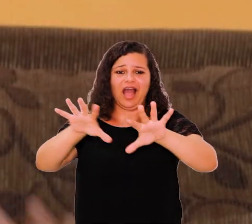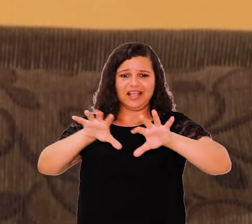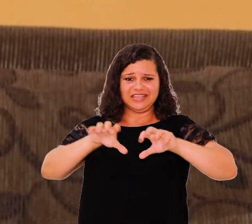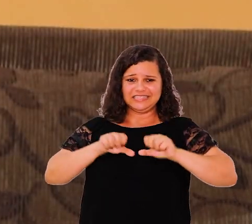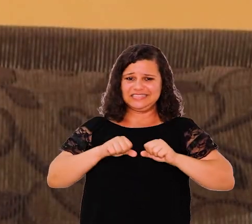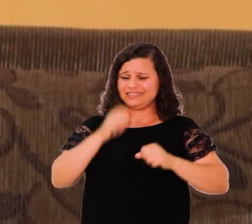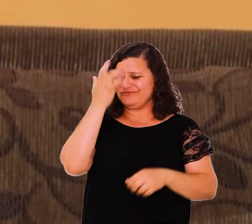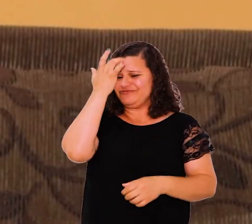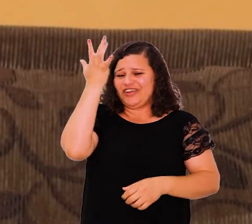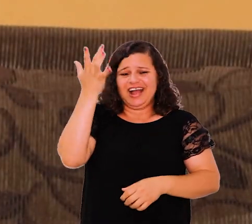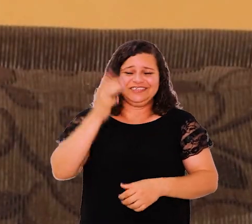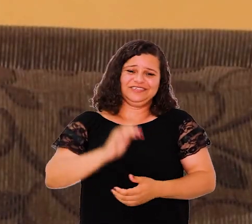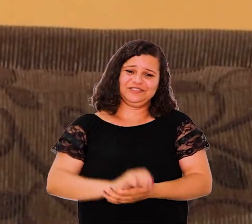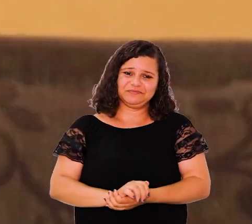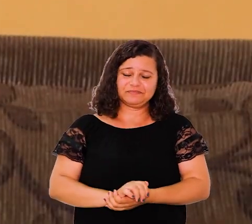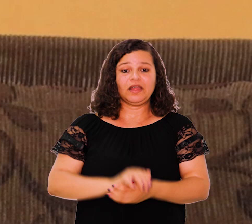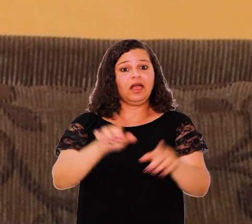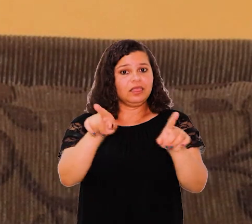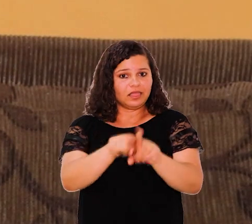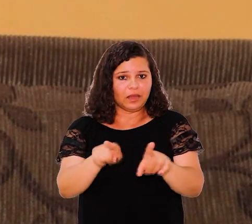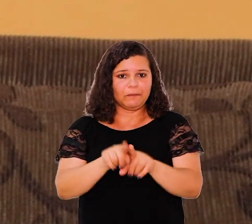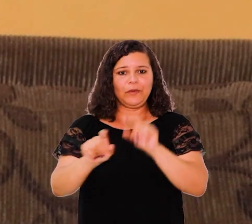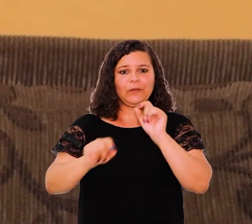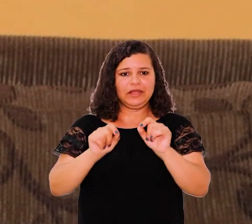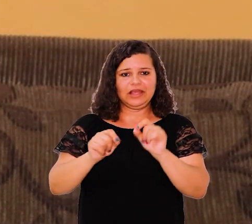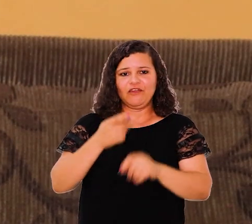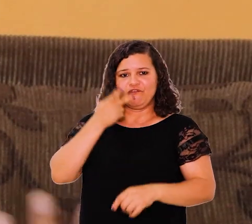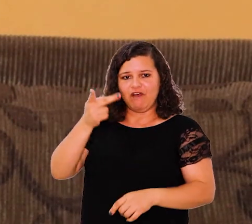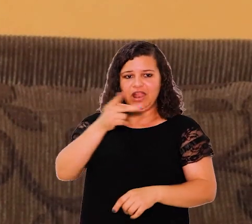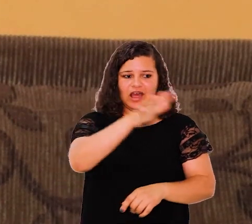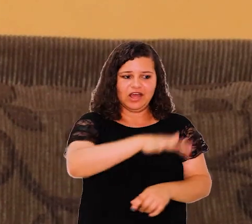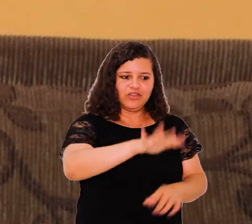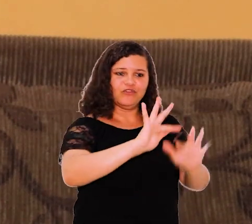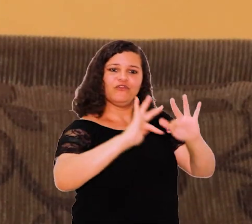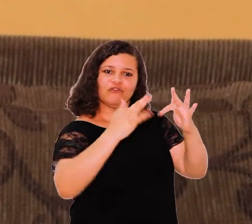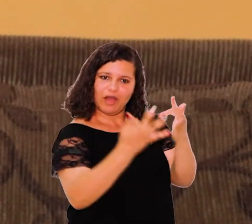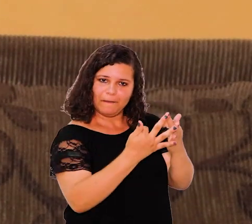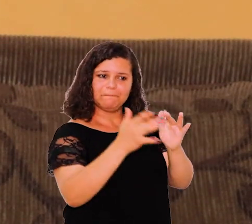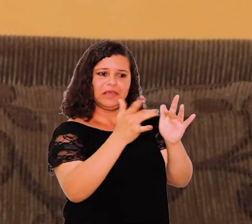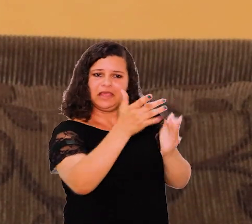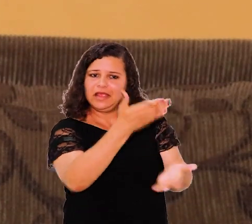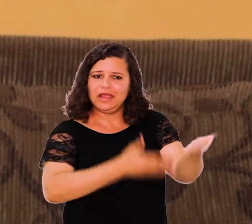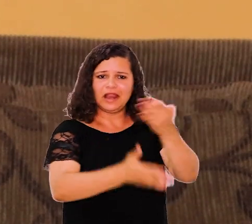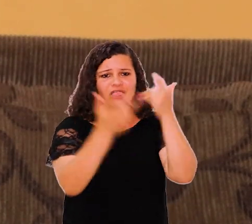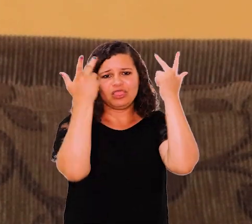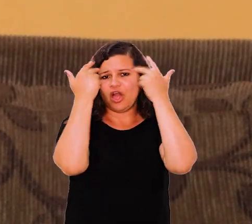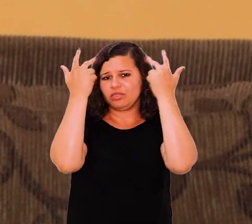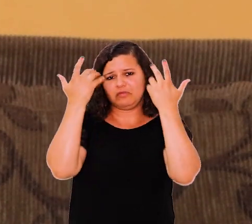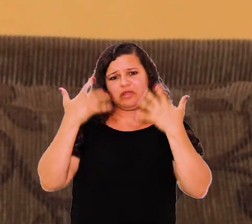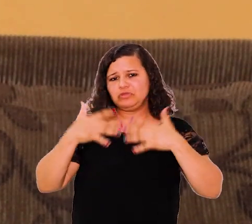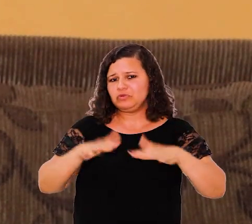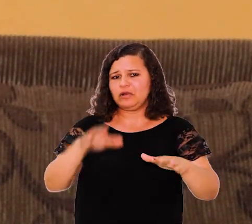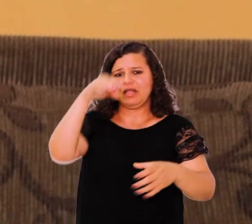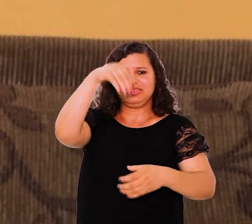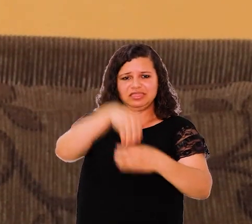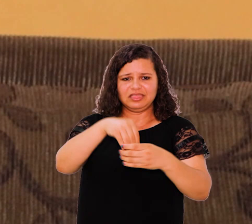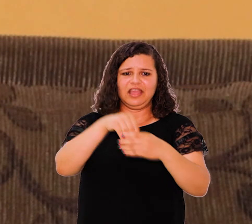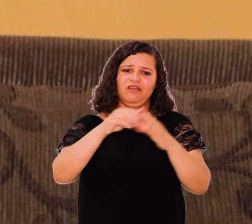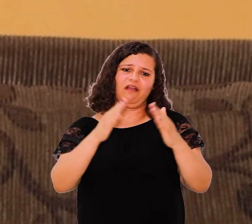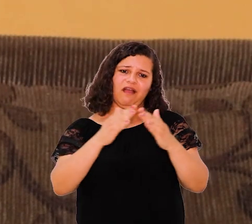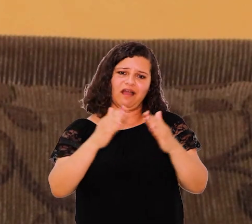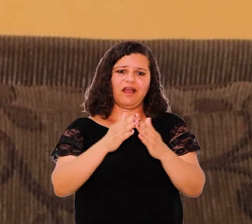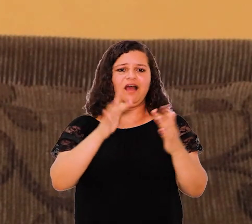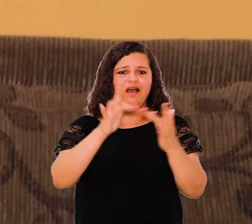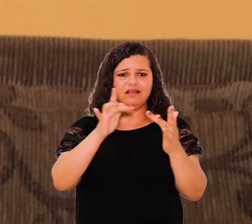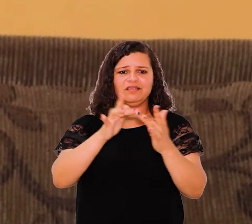de aquisição muito mais fácil. Além de que, falando para a família, torna algo muito mais naturalizado já ter dentro